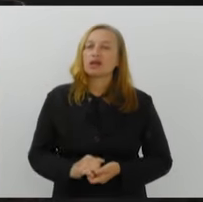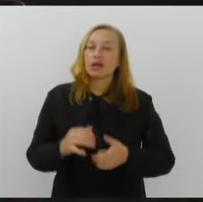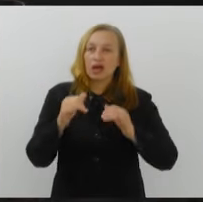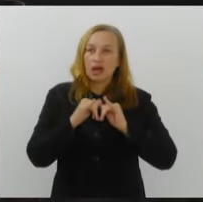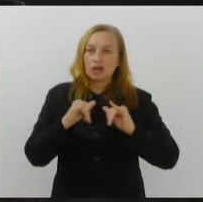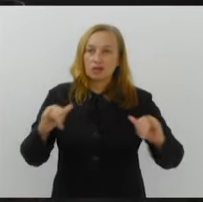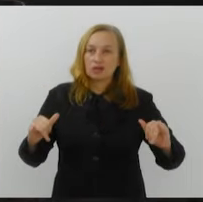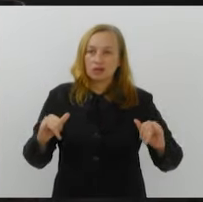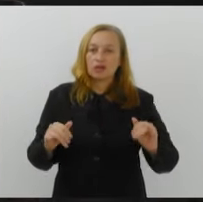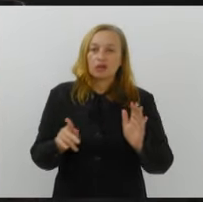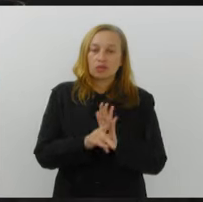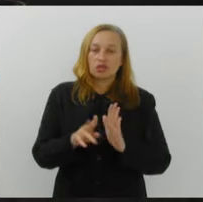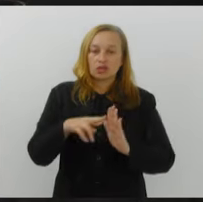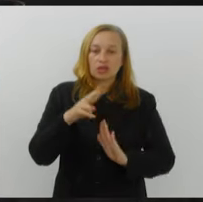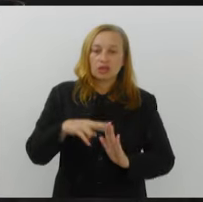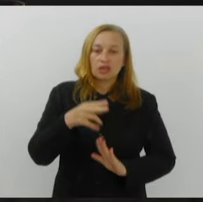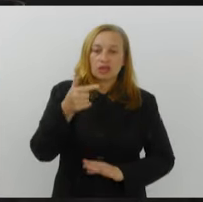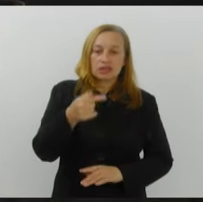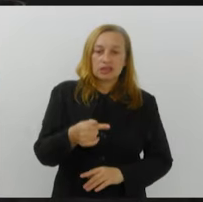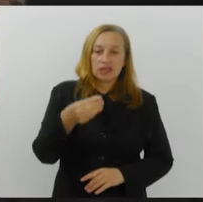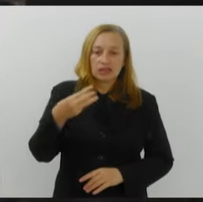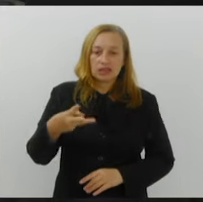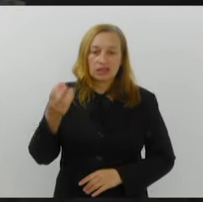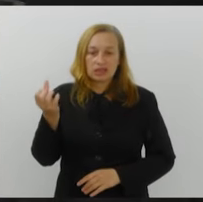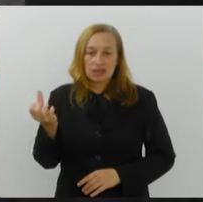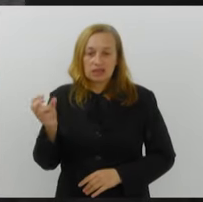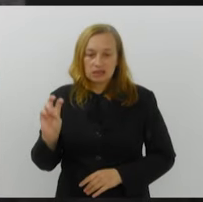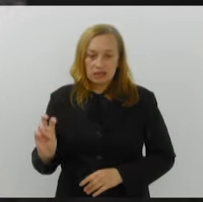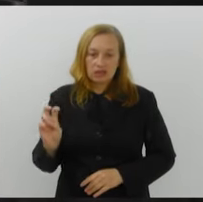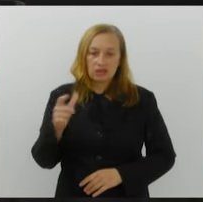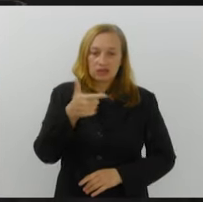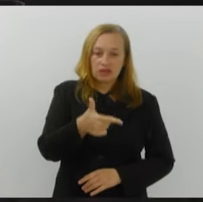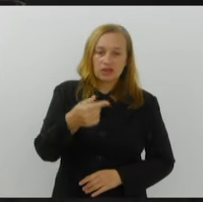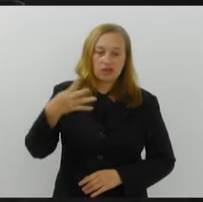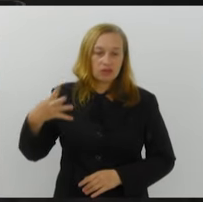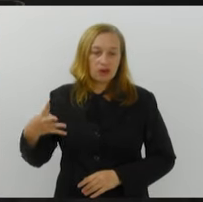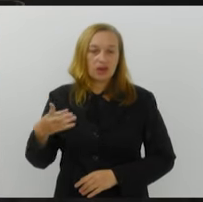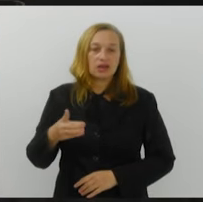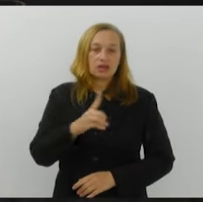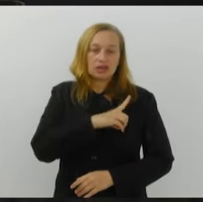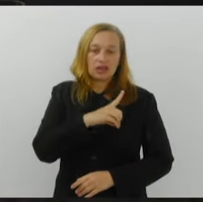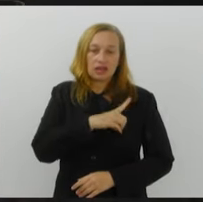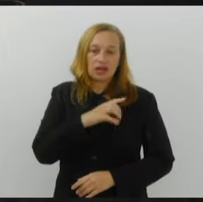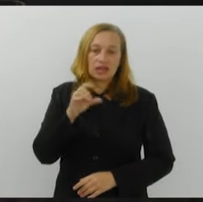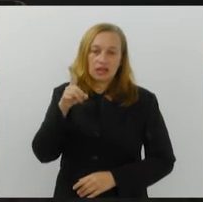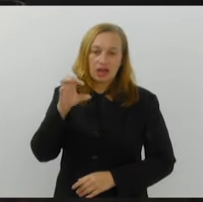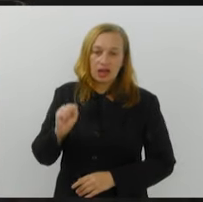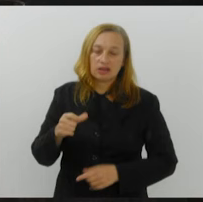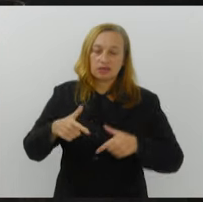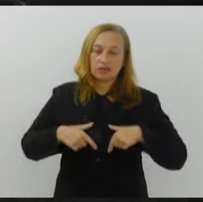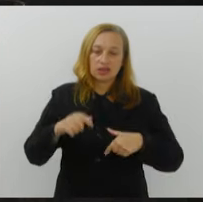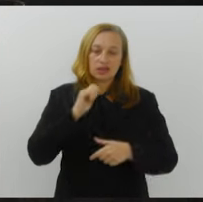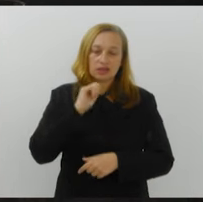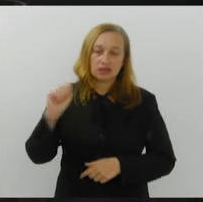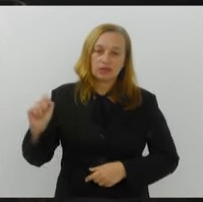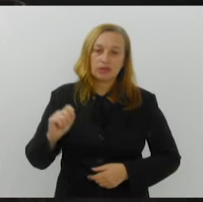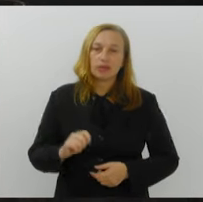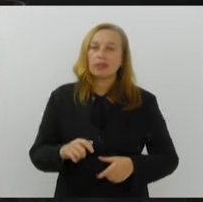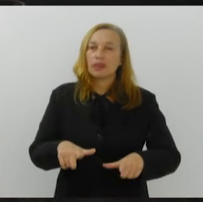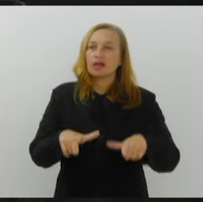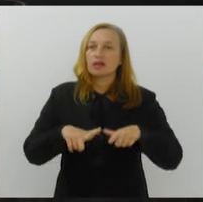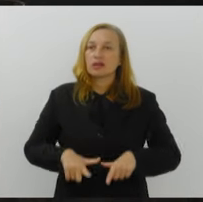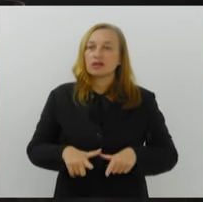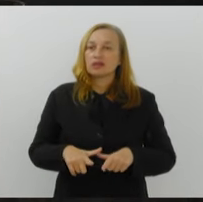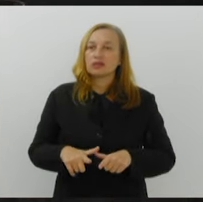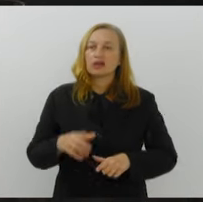Anuncio o projeto de resolução número 735 de 24, de autoria do deputado delegado Carlos Augusto, que concede a medalha Tiradentes, respectivo diploma,